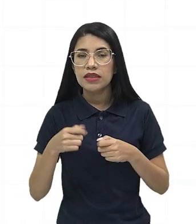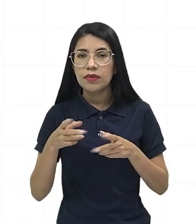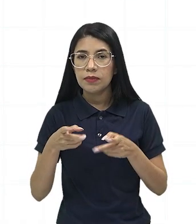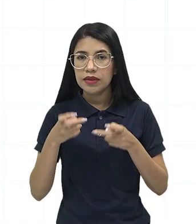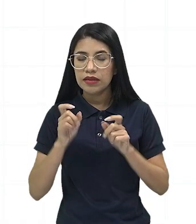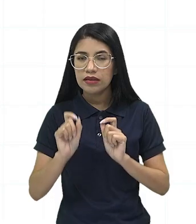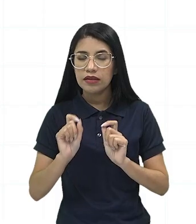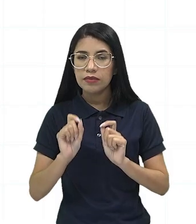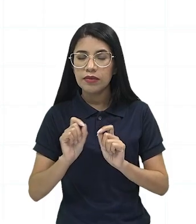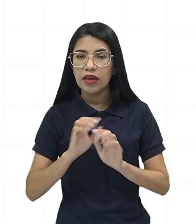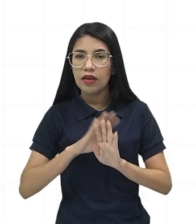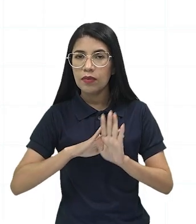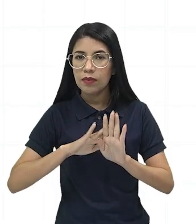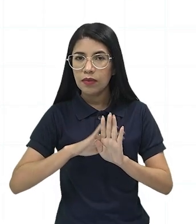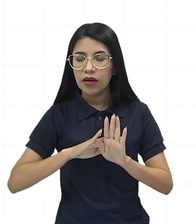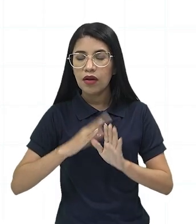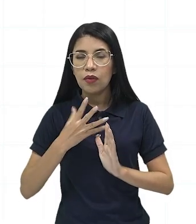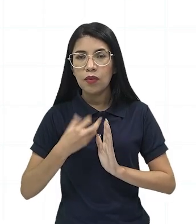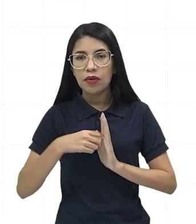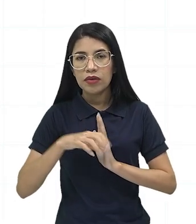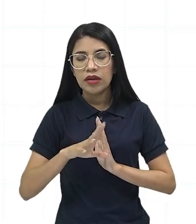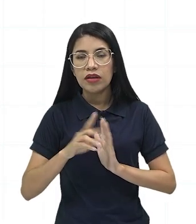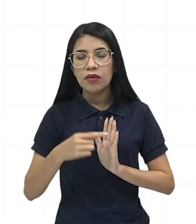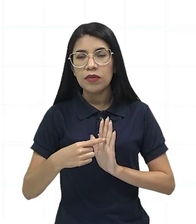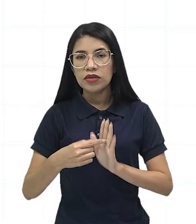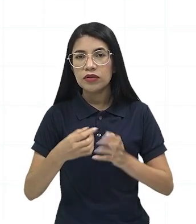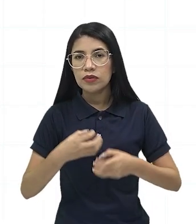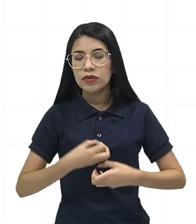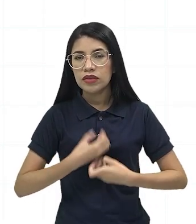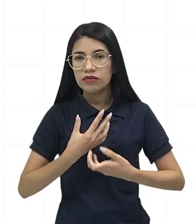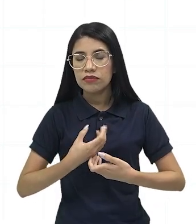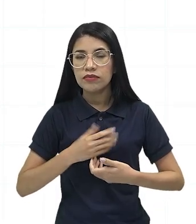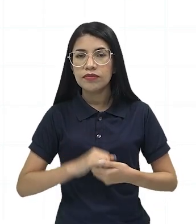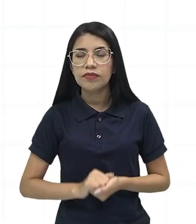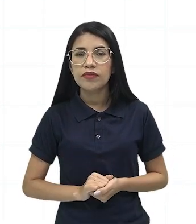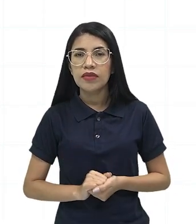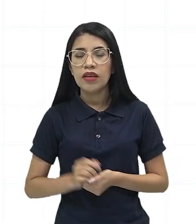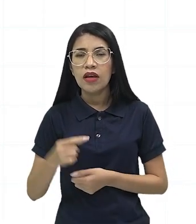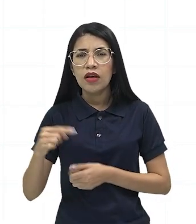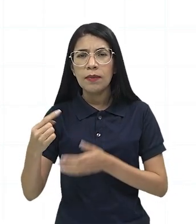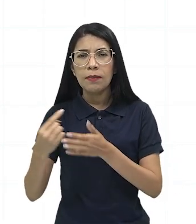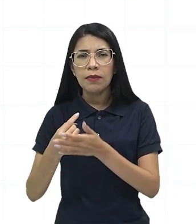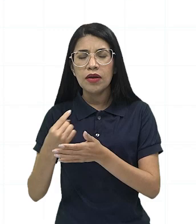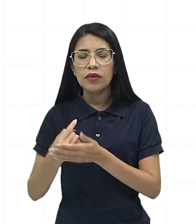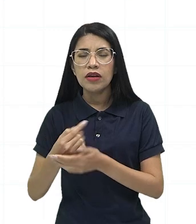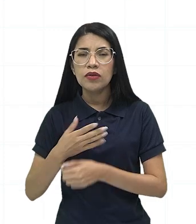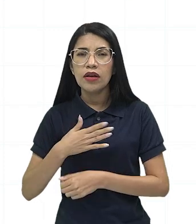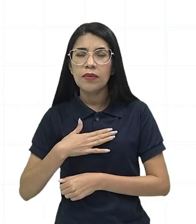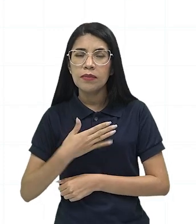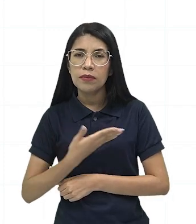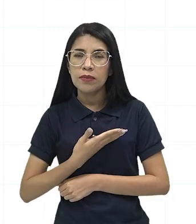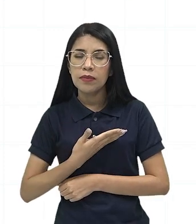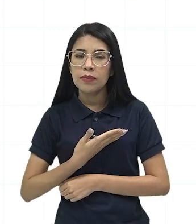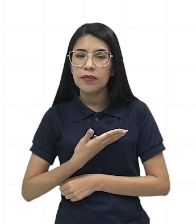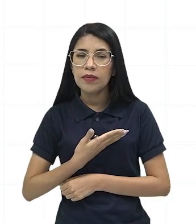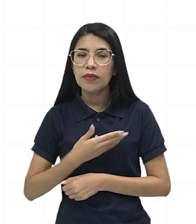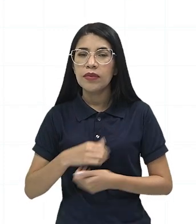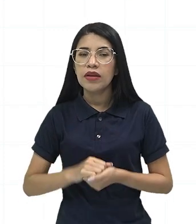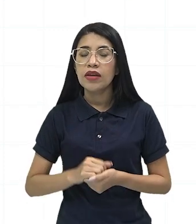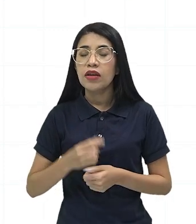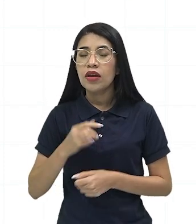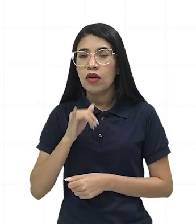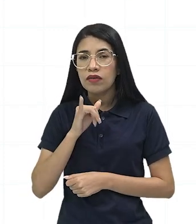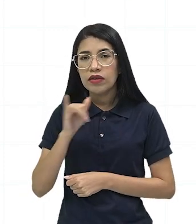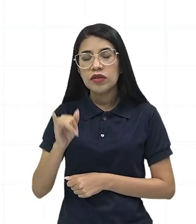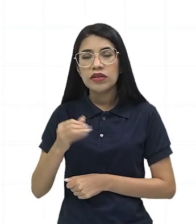esse subjetivismo, né? Esse eu lírico cantando o seu sentimento. Vós me perguntais pelo vosso amigo, e eu bem que vos digo que está vivo